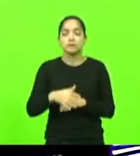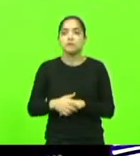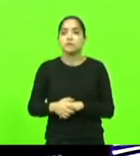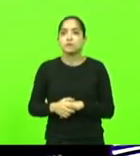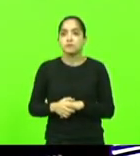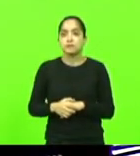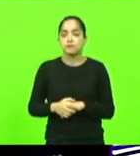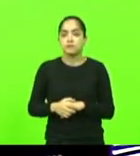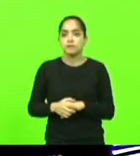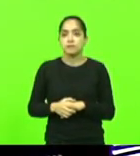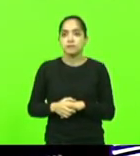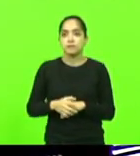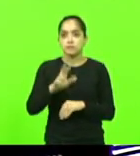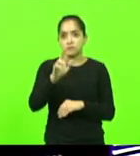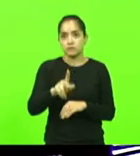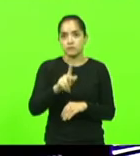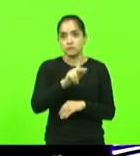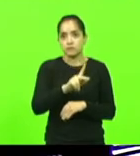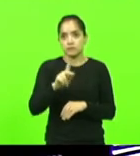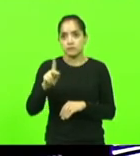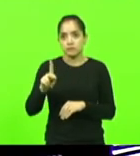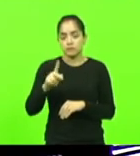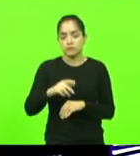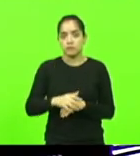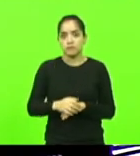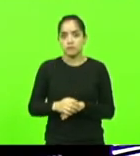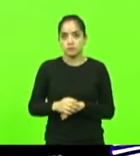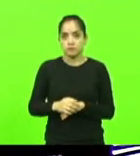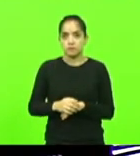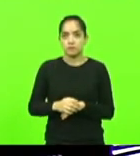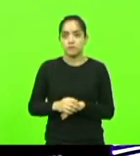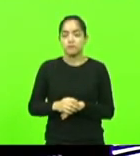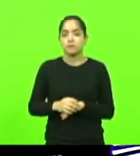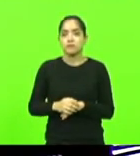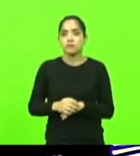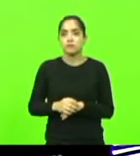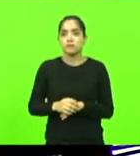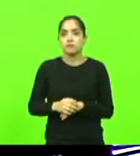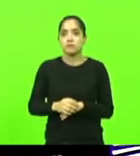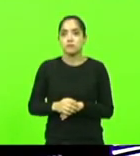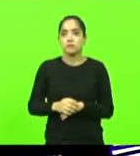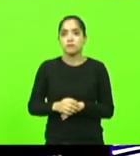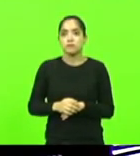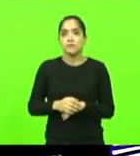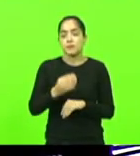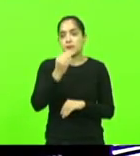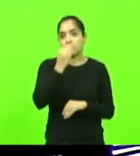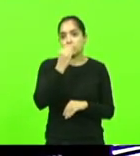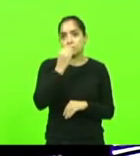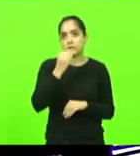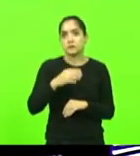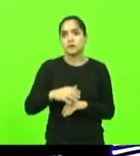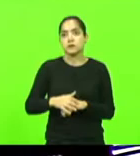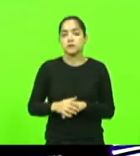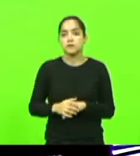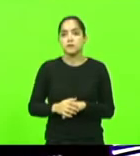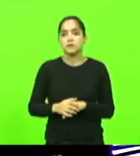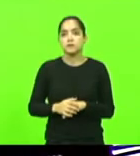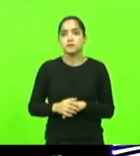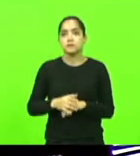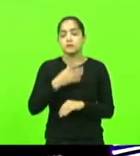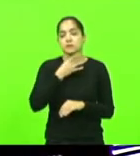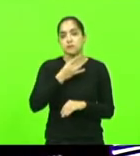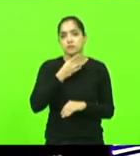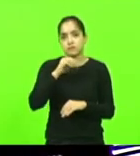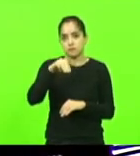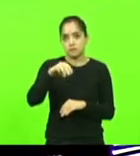deputados Padre Pedro Baldiceira, Partido dos Trabalhadores, Moacir Sopelsa e Valdir Cobalcini, Bloco